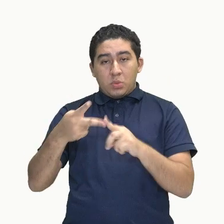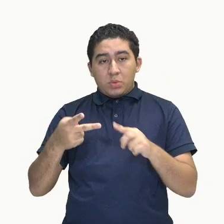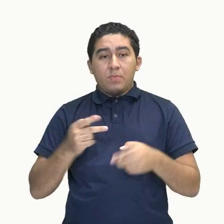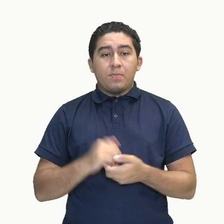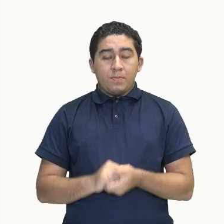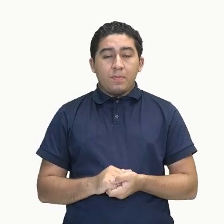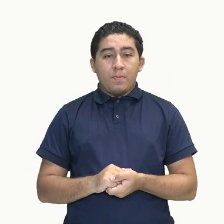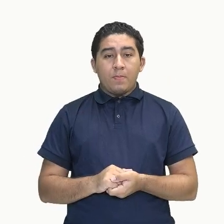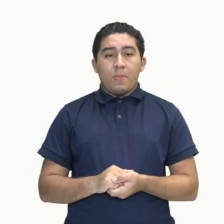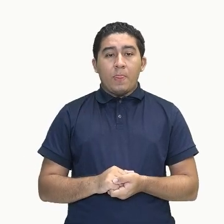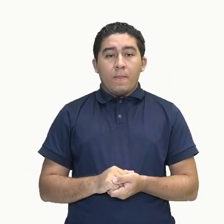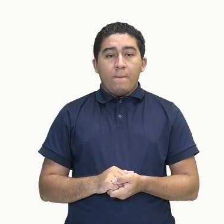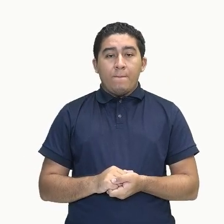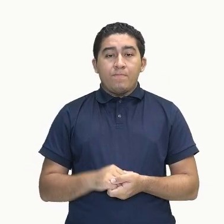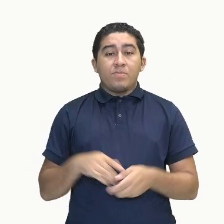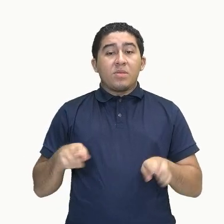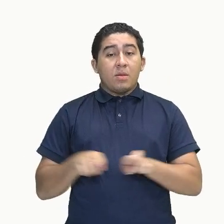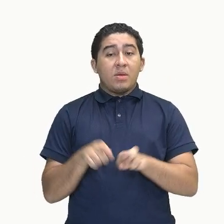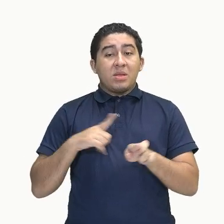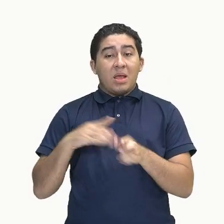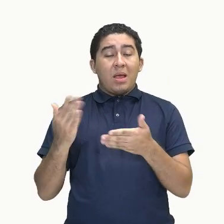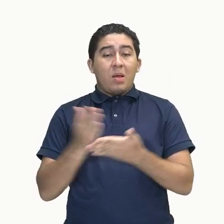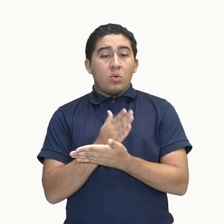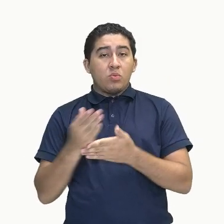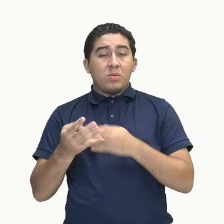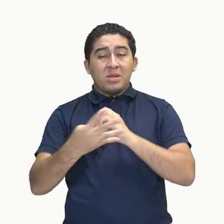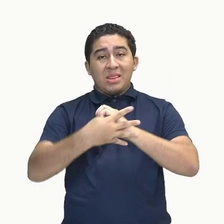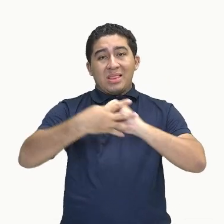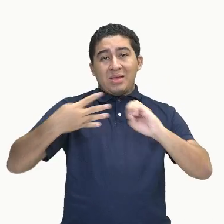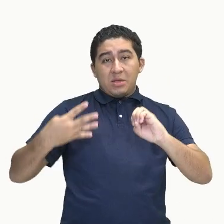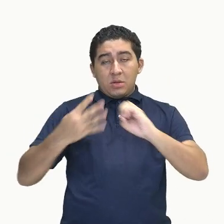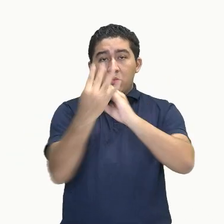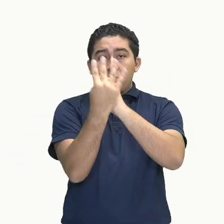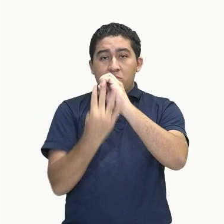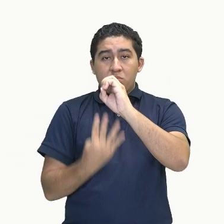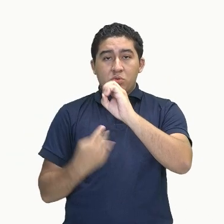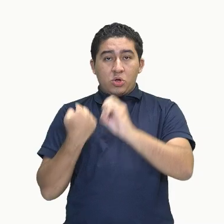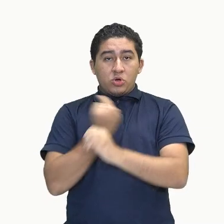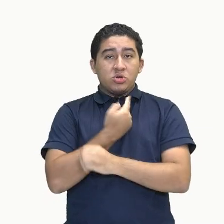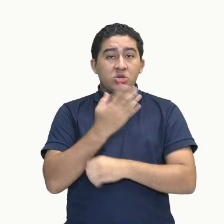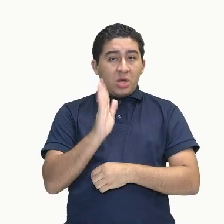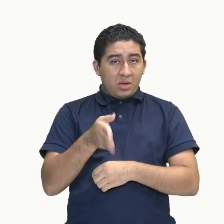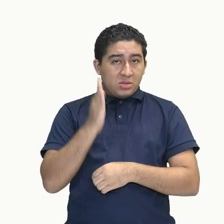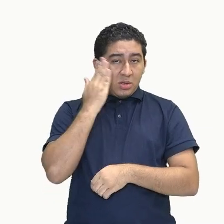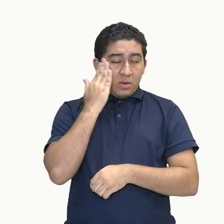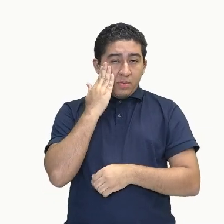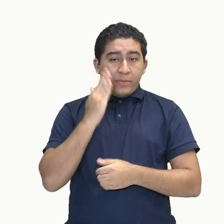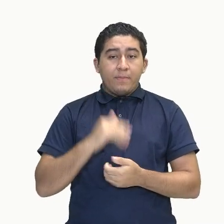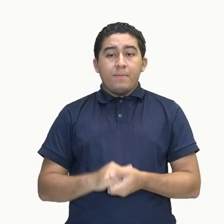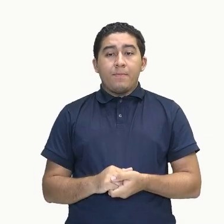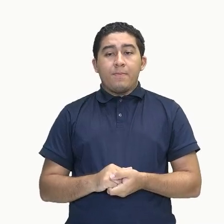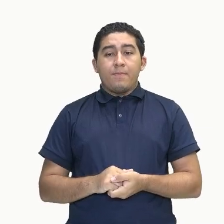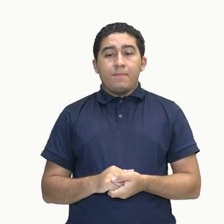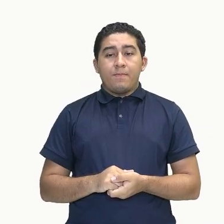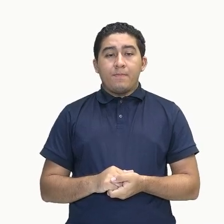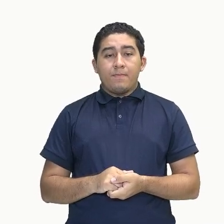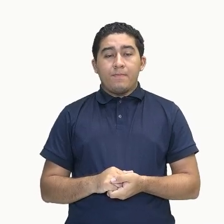longitude, composto por algumas linhas imaginárias, né, como nós verificamos aqui, de latitudes e